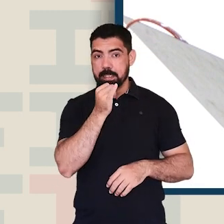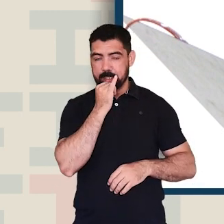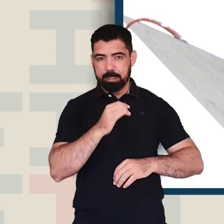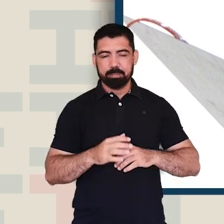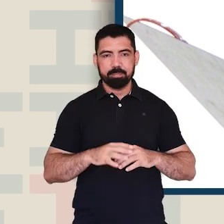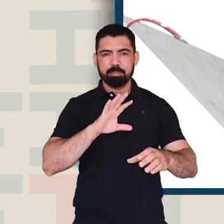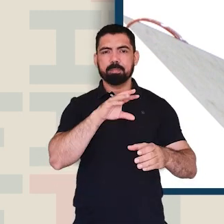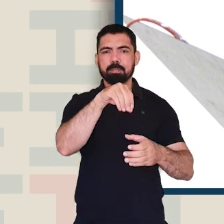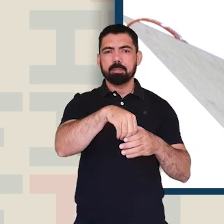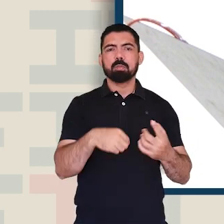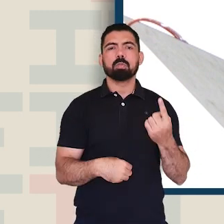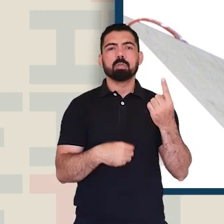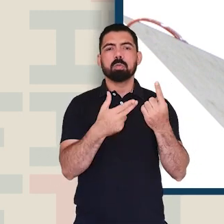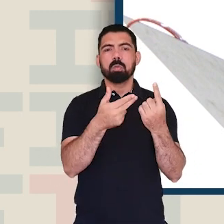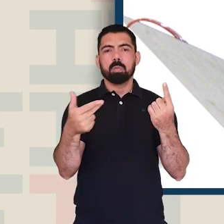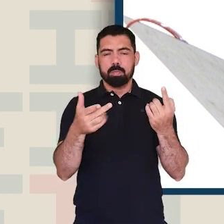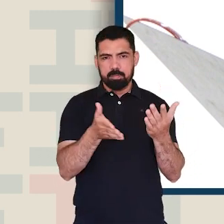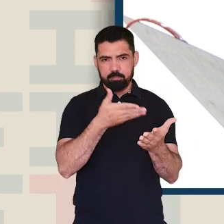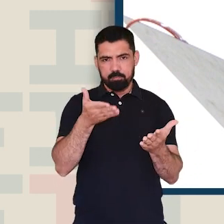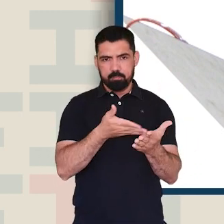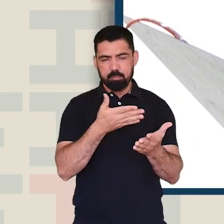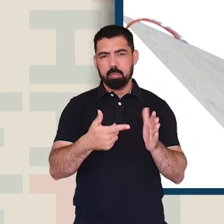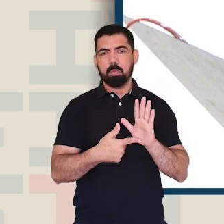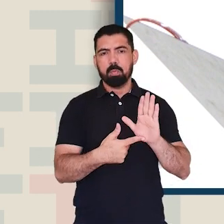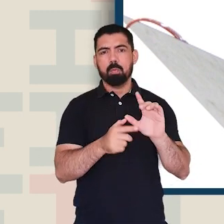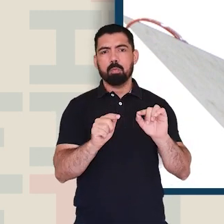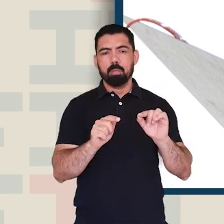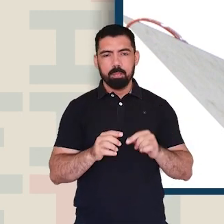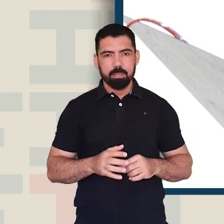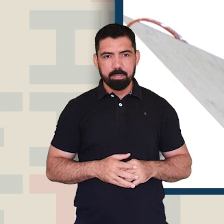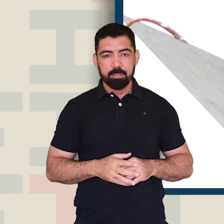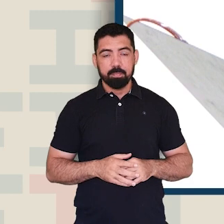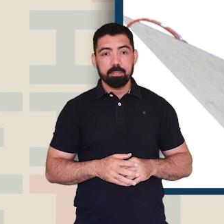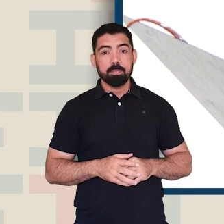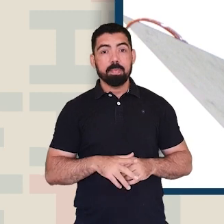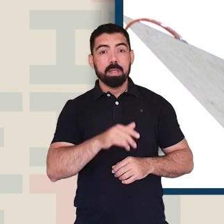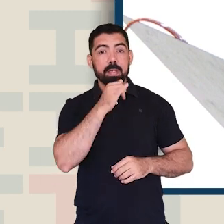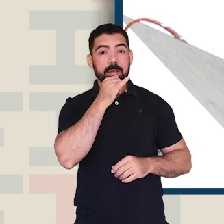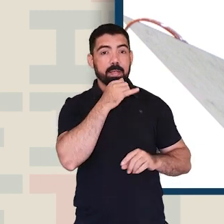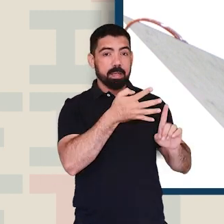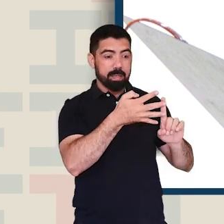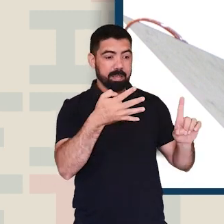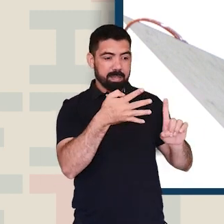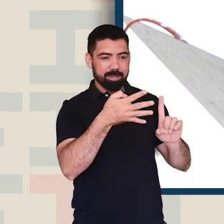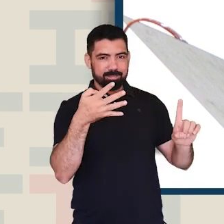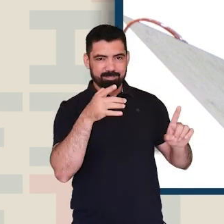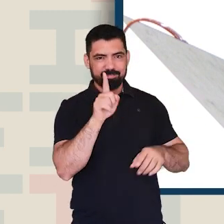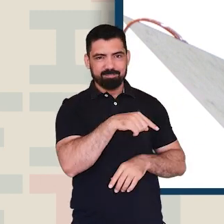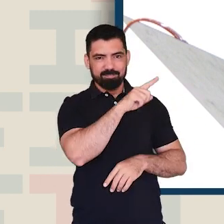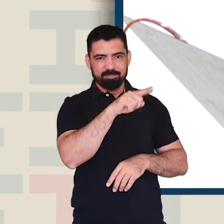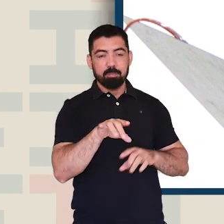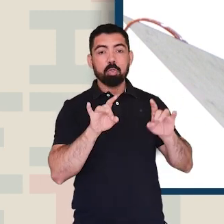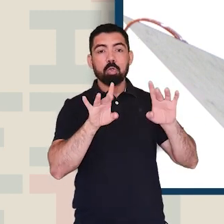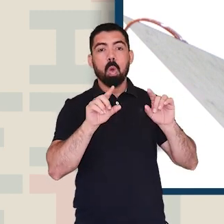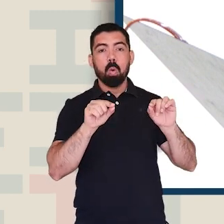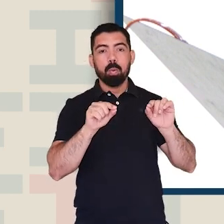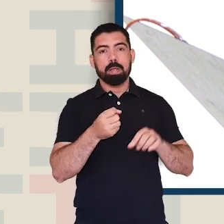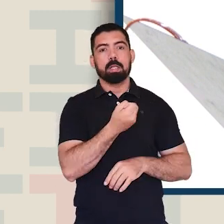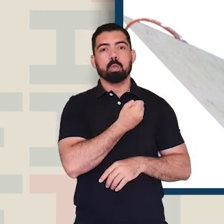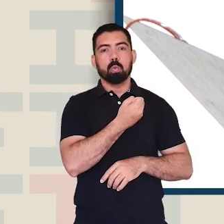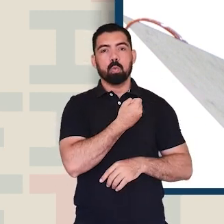exemplos, e uma das revistas começou a abolir a partitura, colocava só a tablatura embaixo,